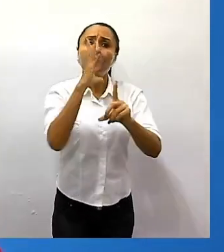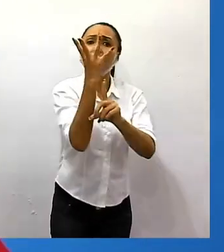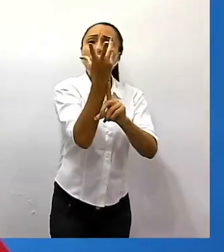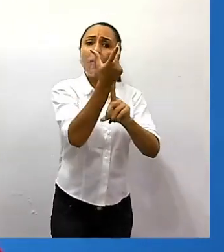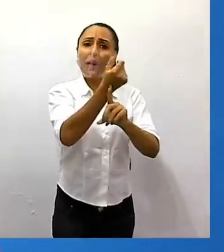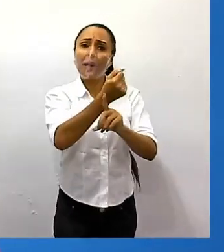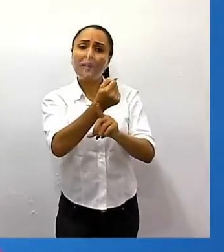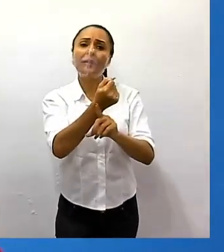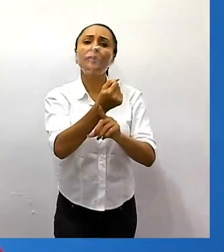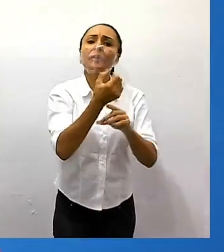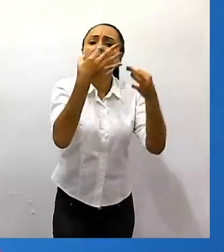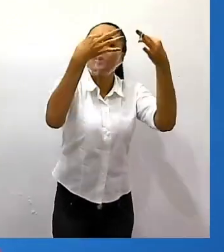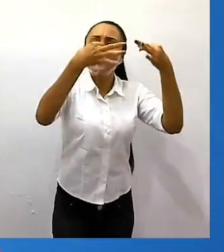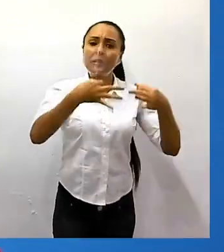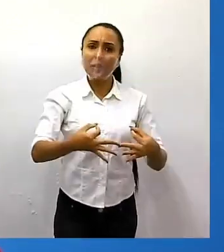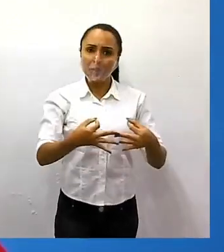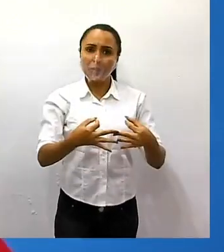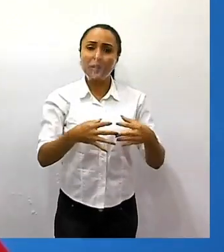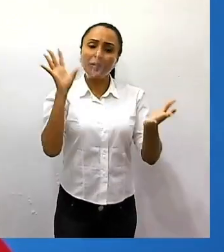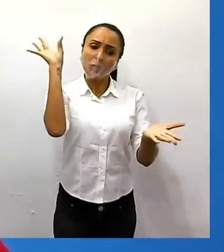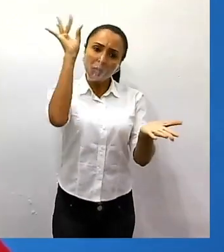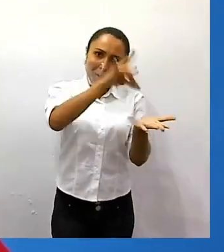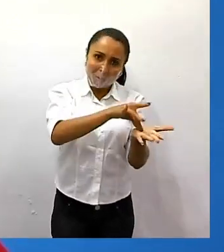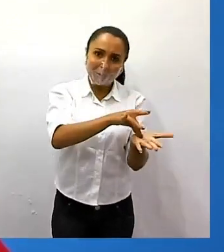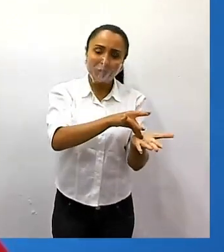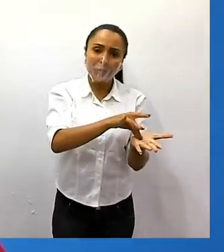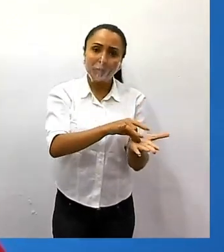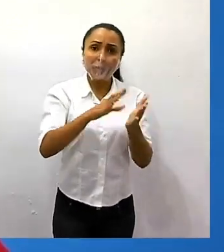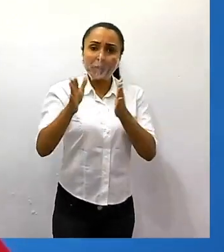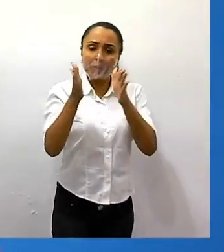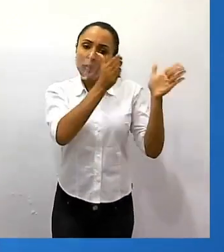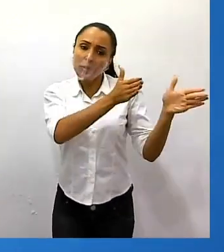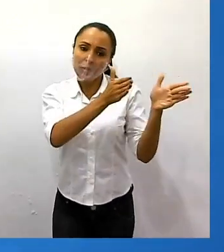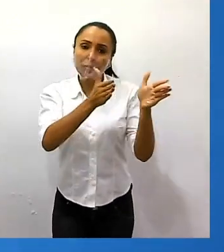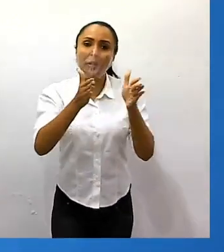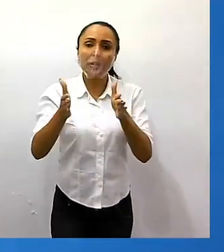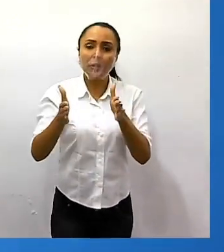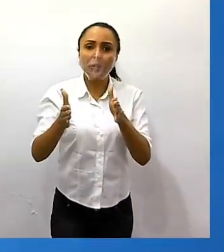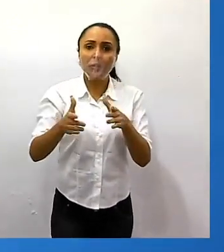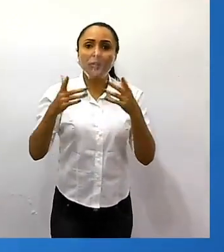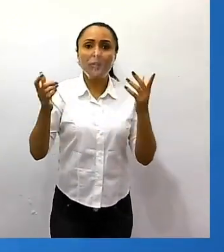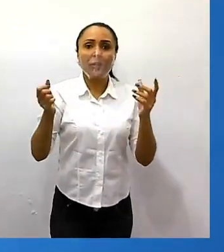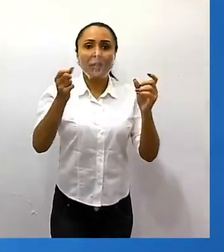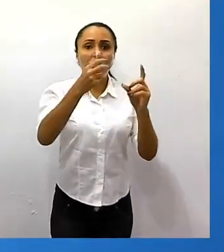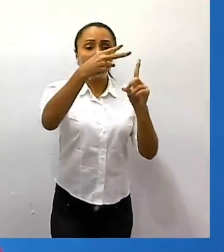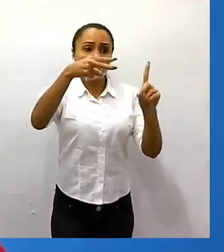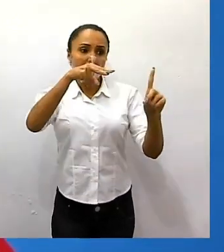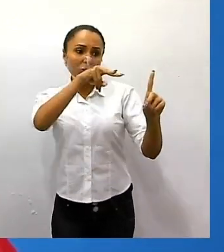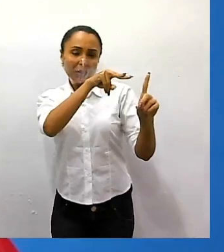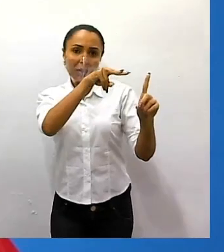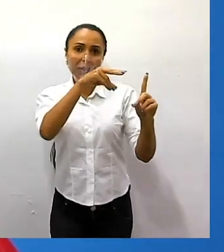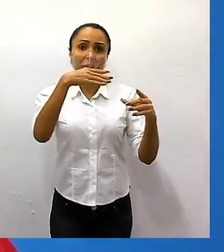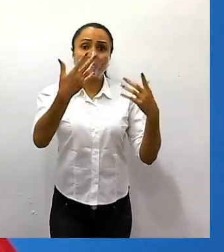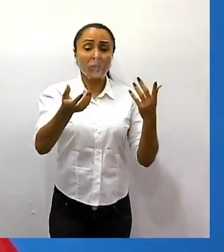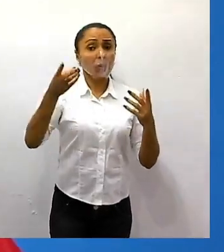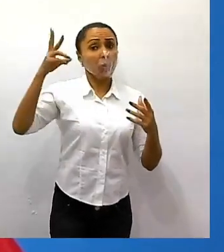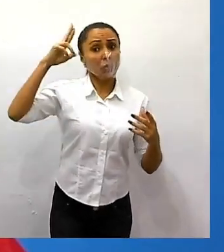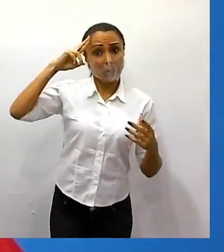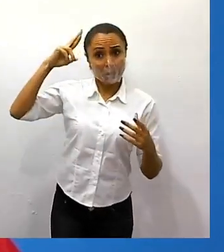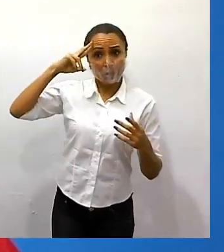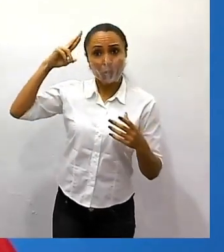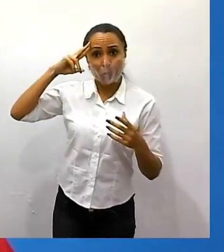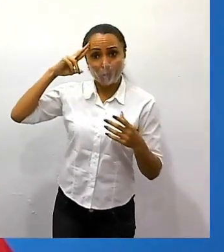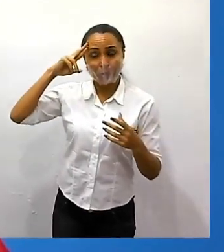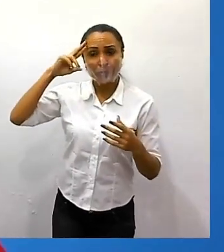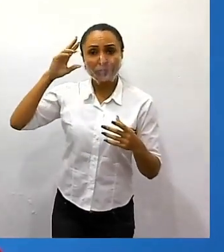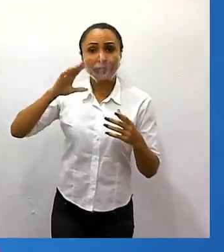autêntica através do realismo. Então, nesse período, a gente destaca aí como um dos grandes diretores, né?